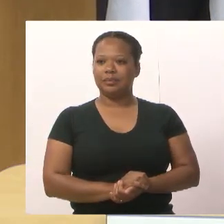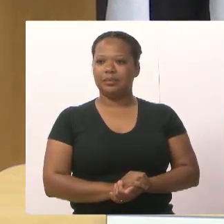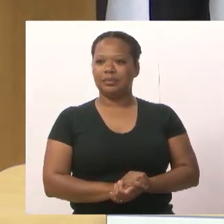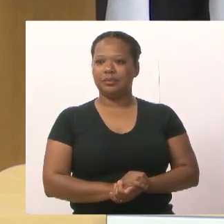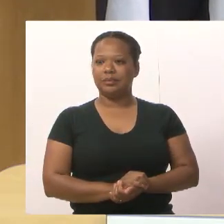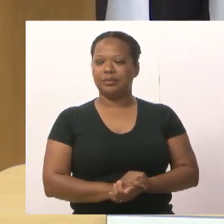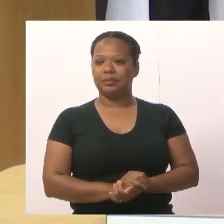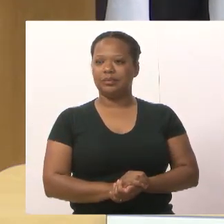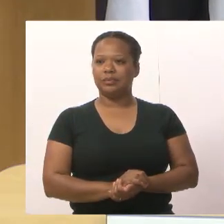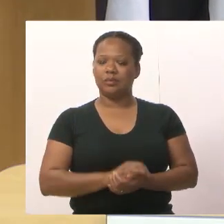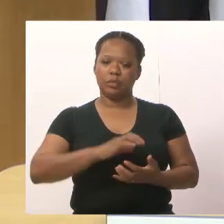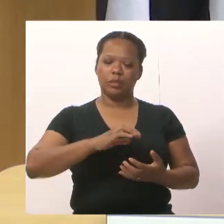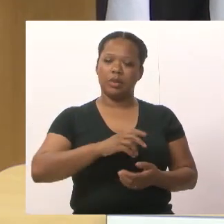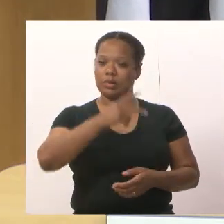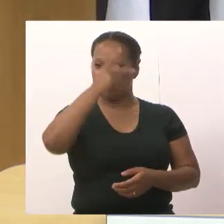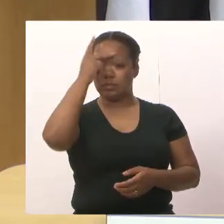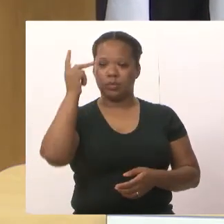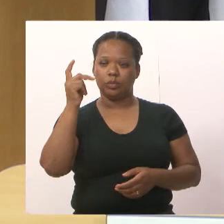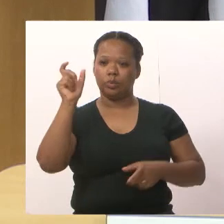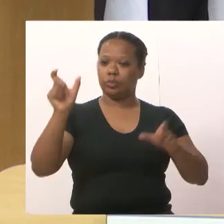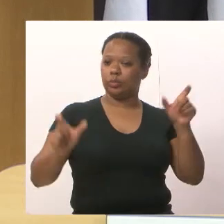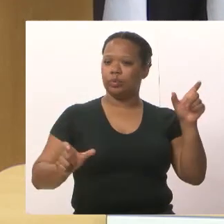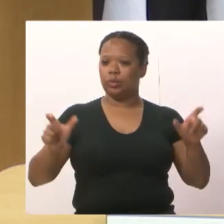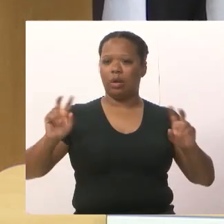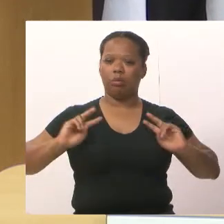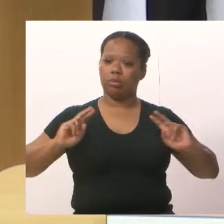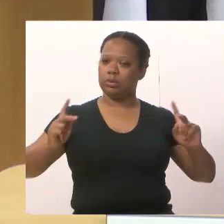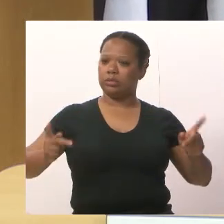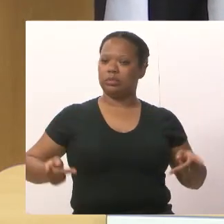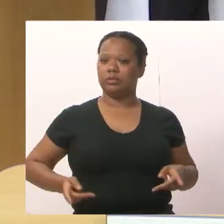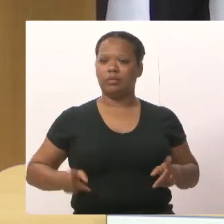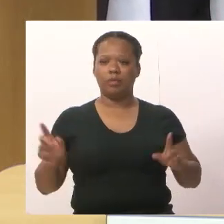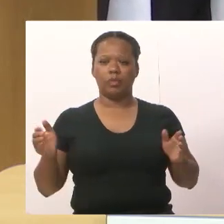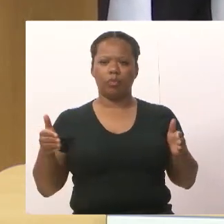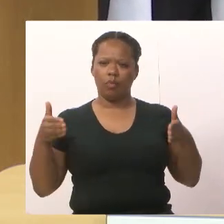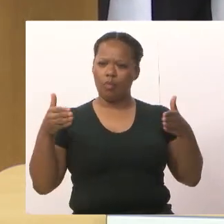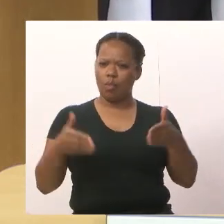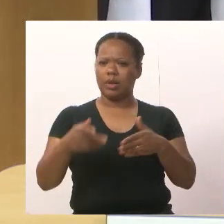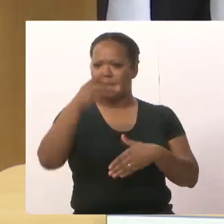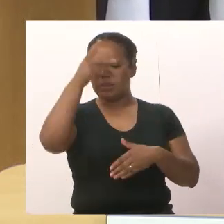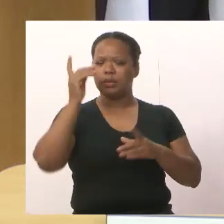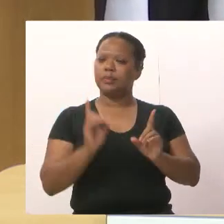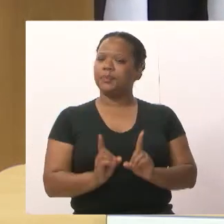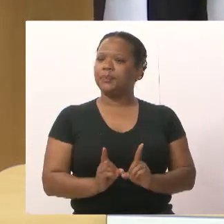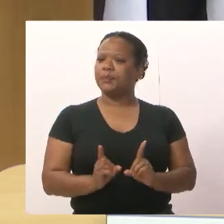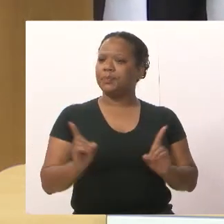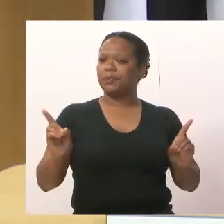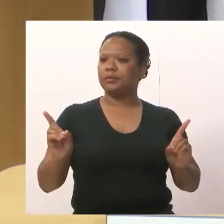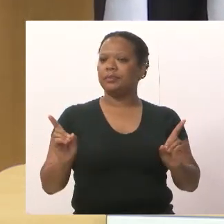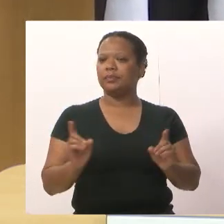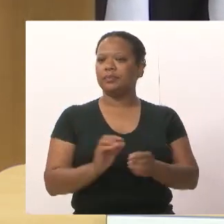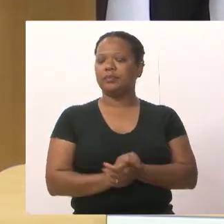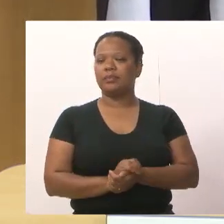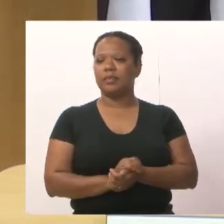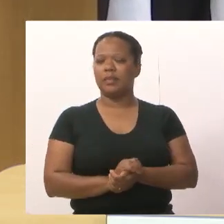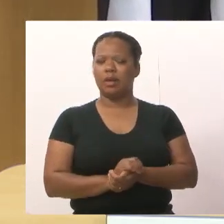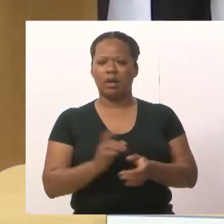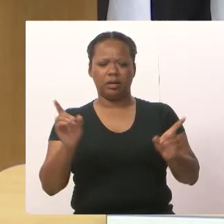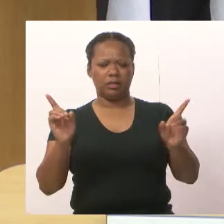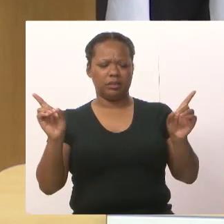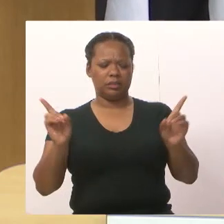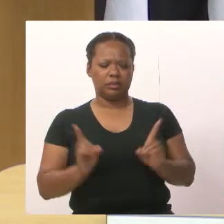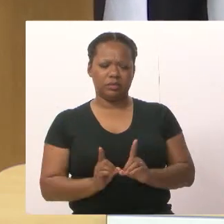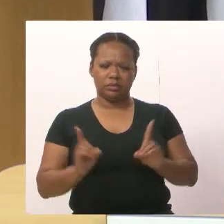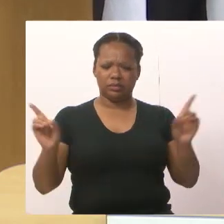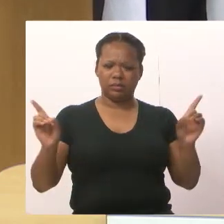A humanidade, ela sempre focou na pessoa com deficiência, mas na sua deficiência e